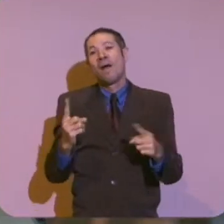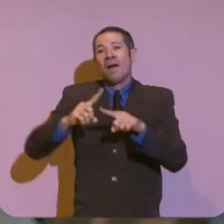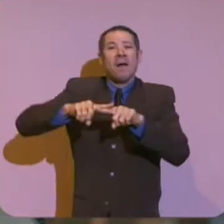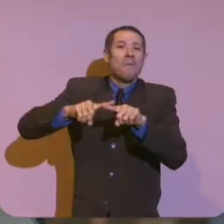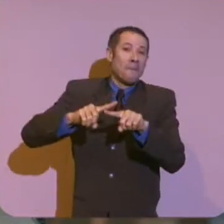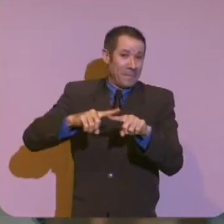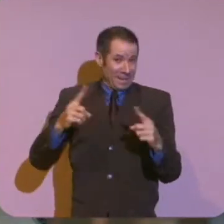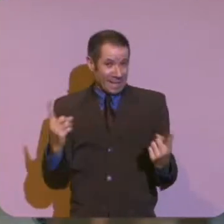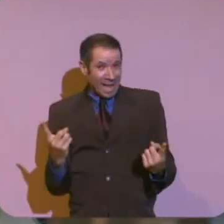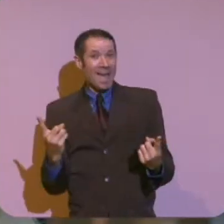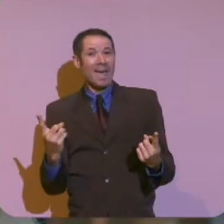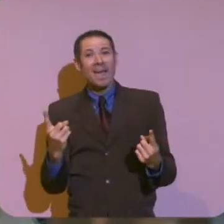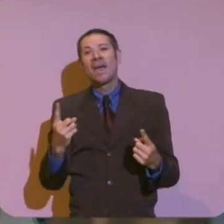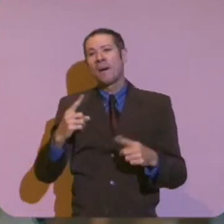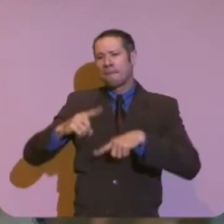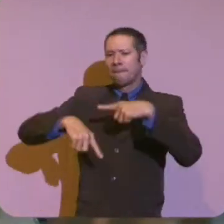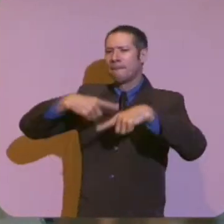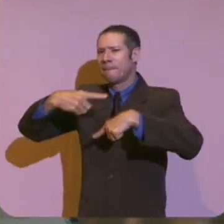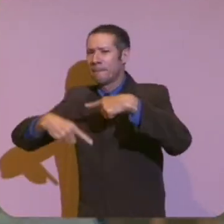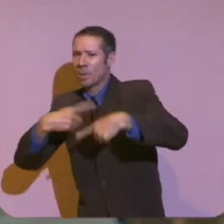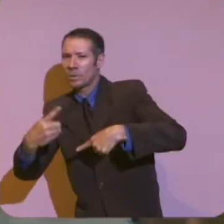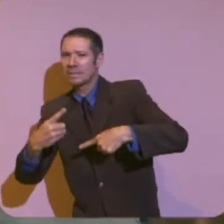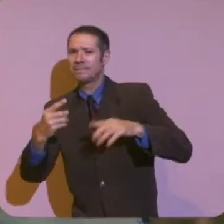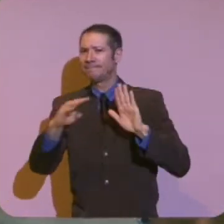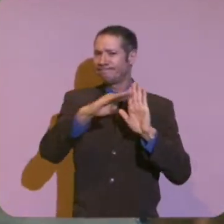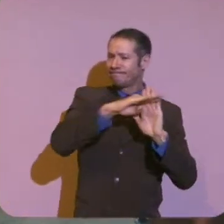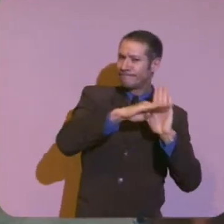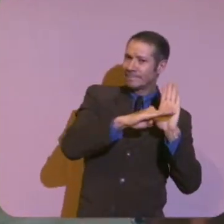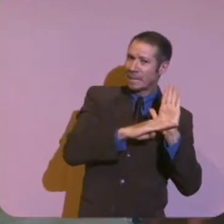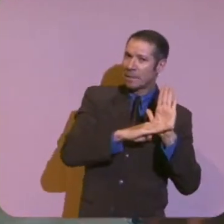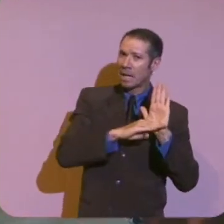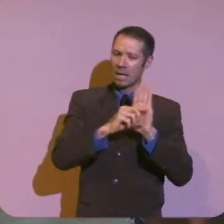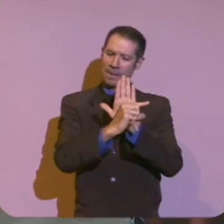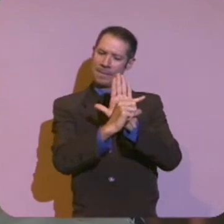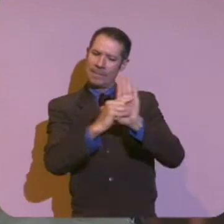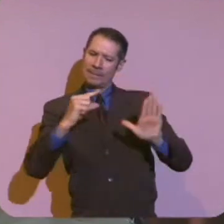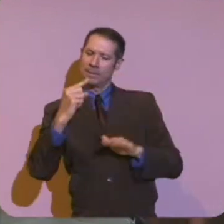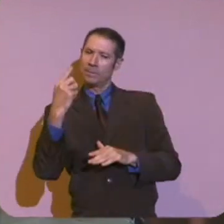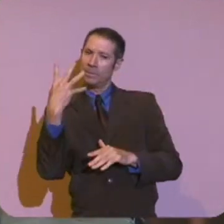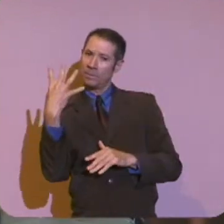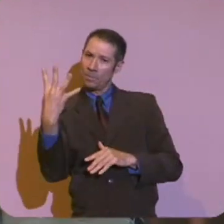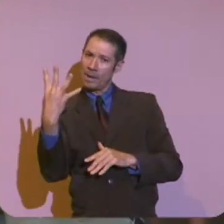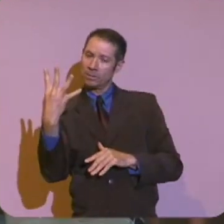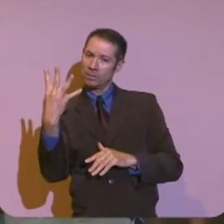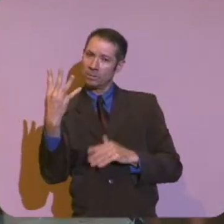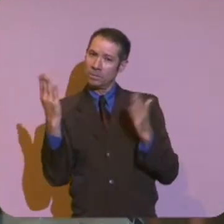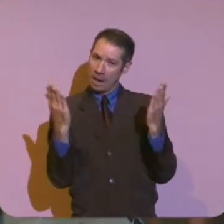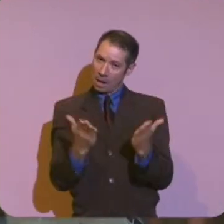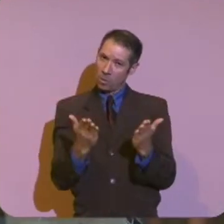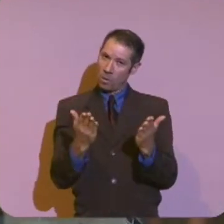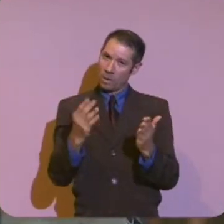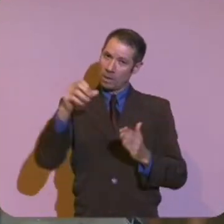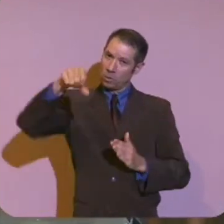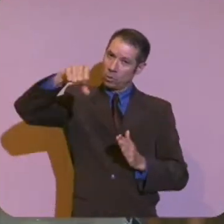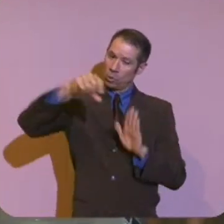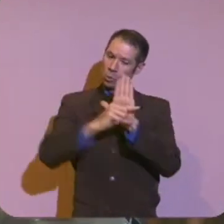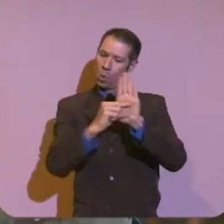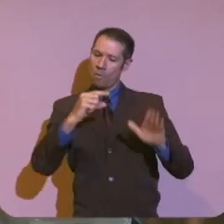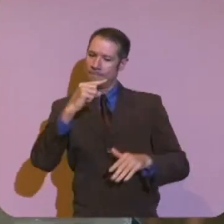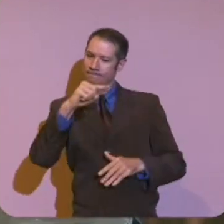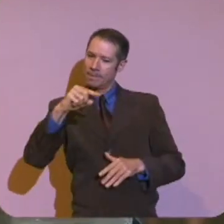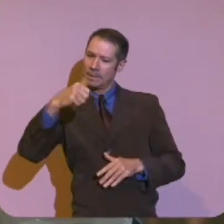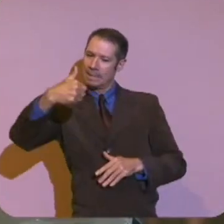Porque a próxima lição também aparece nos versículos 4, mas agora acrescento 9 e